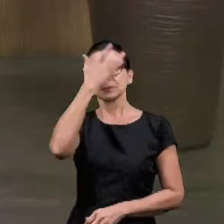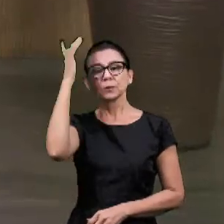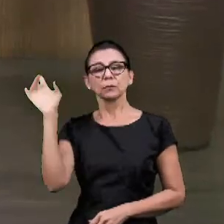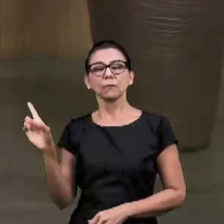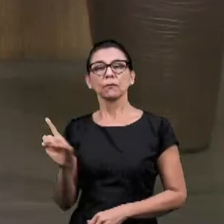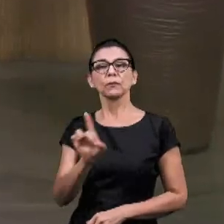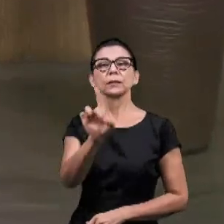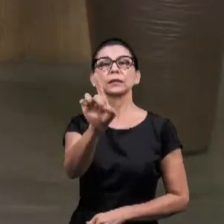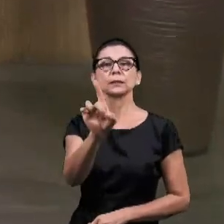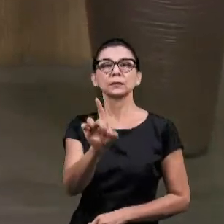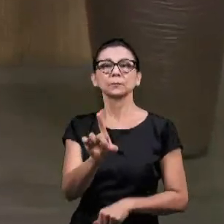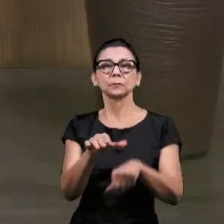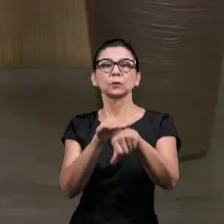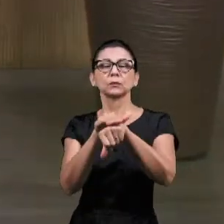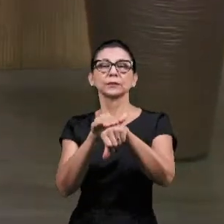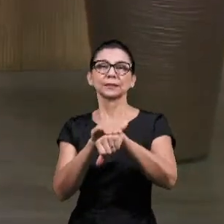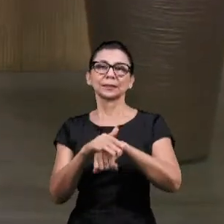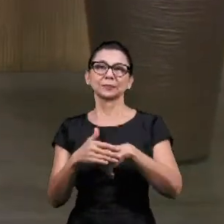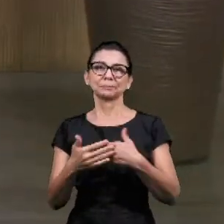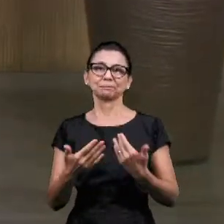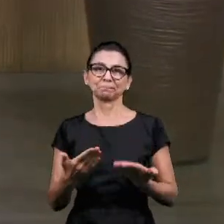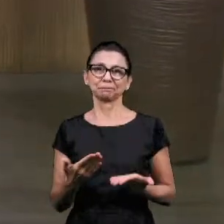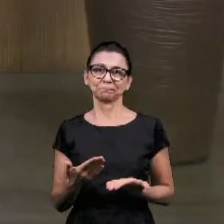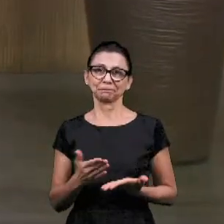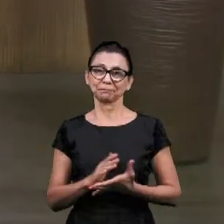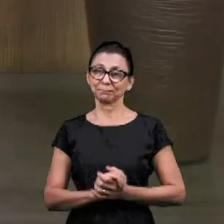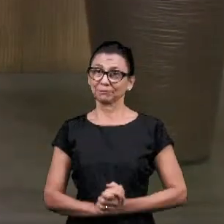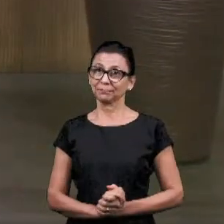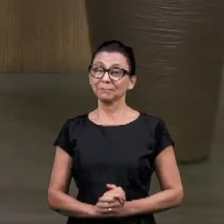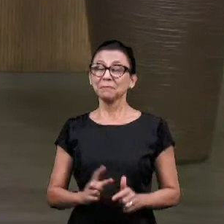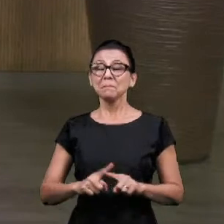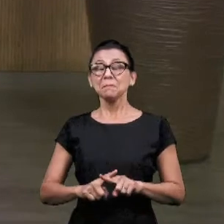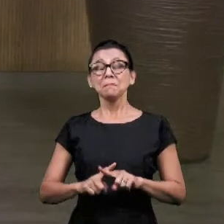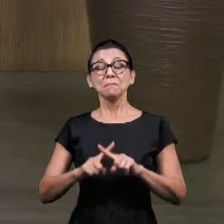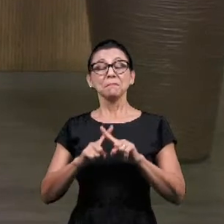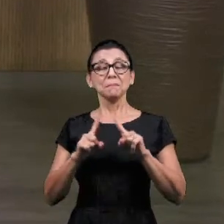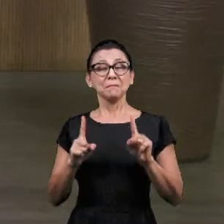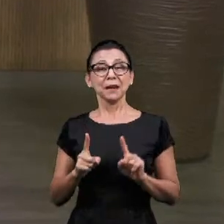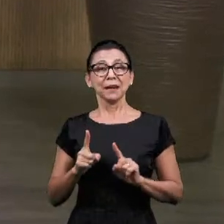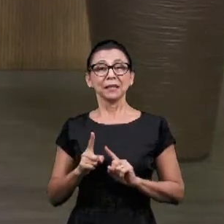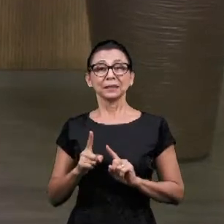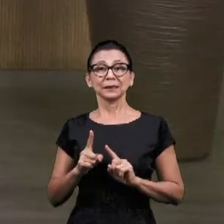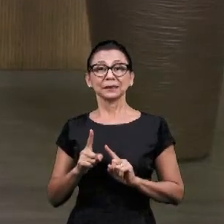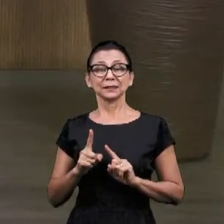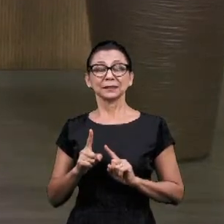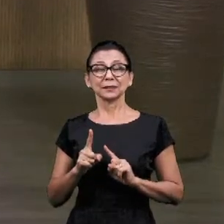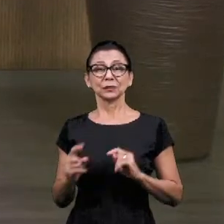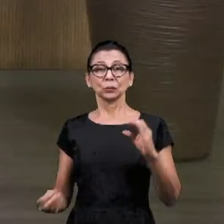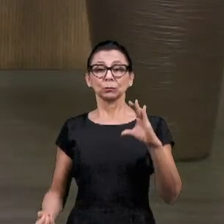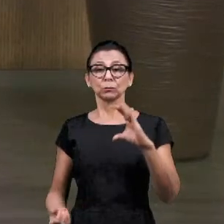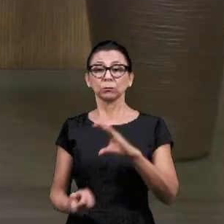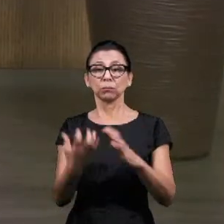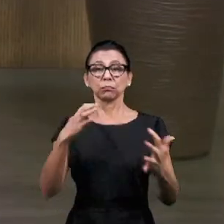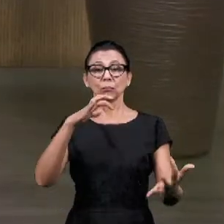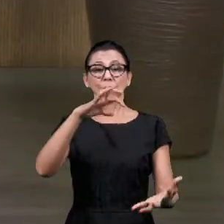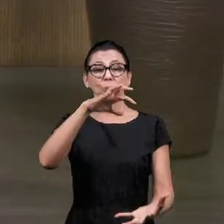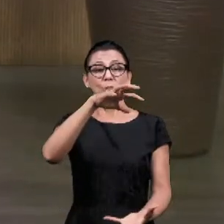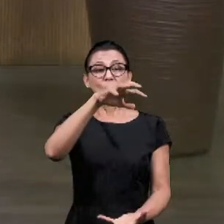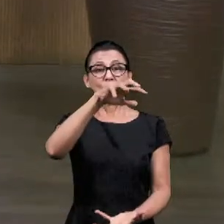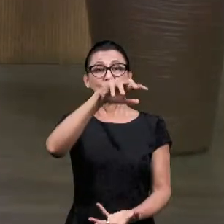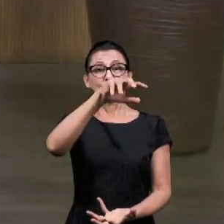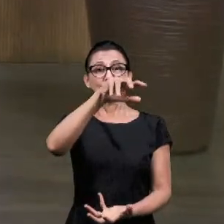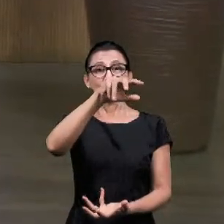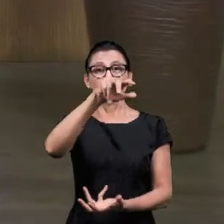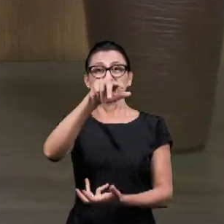ela? Aí, o rei dos reis, senhor dos senhores, criador do universo, nos